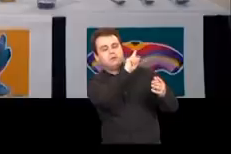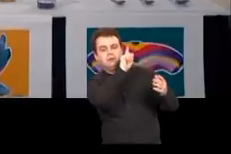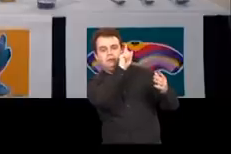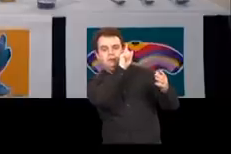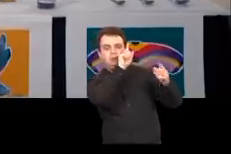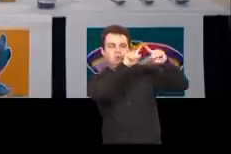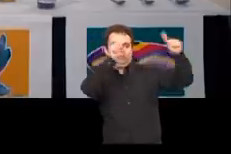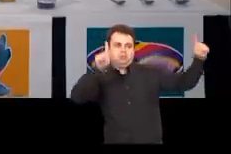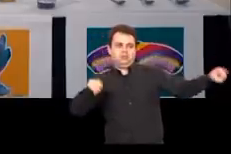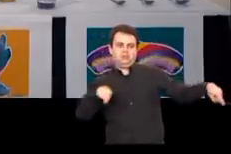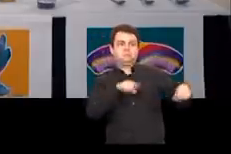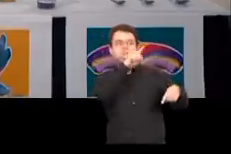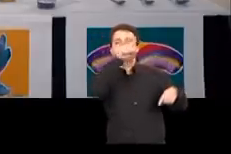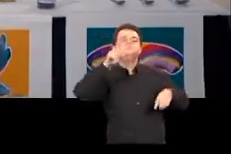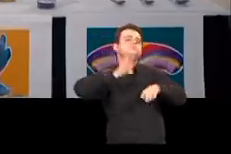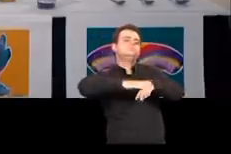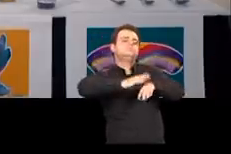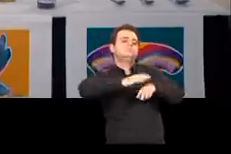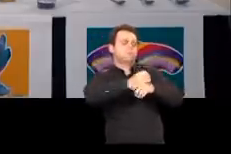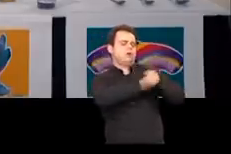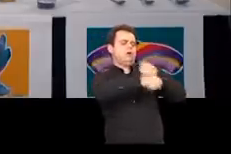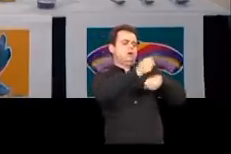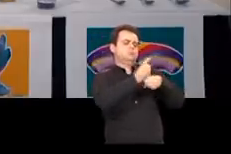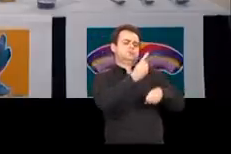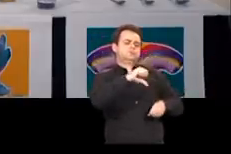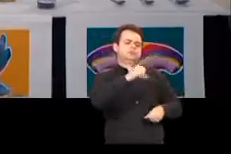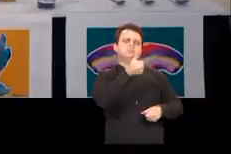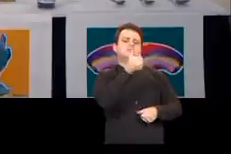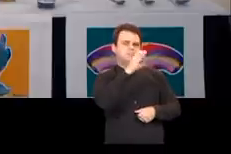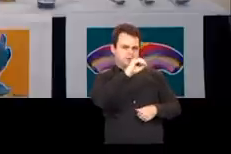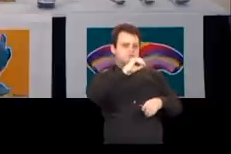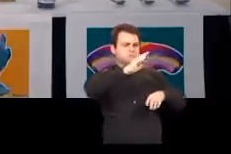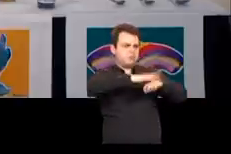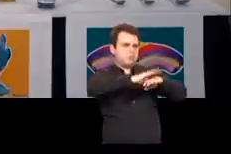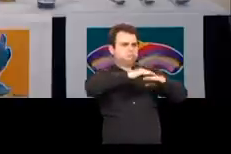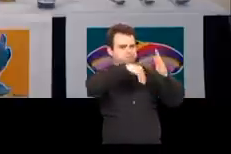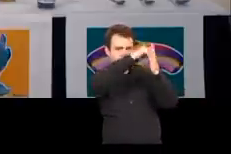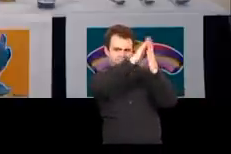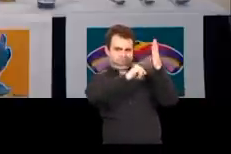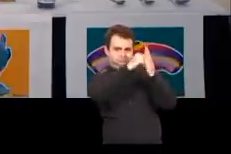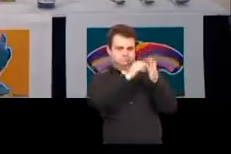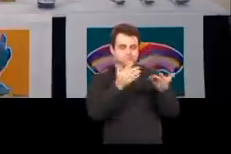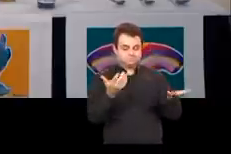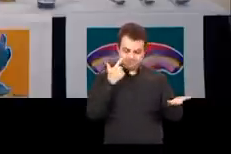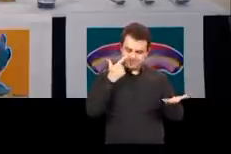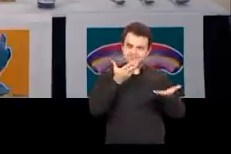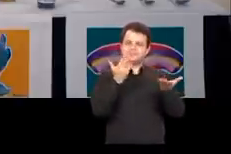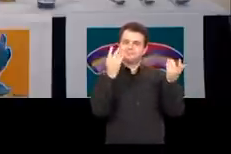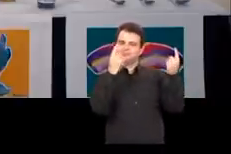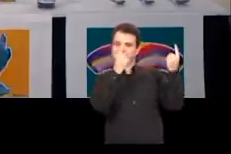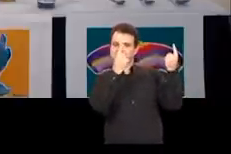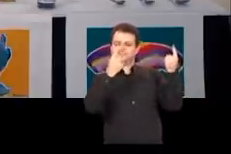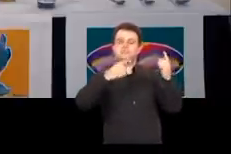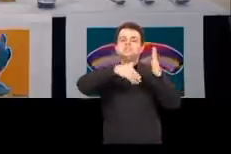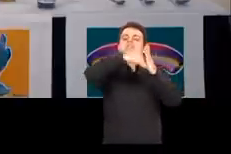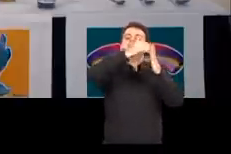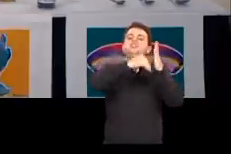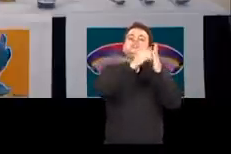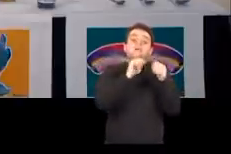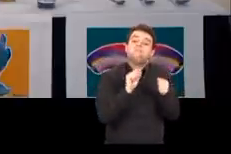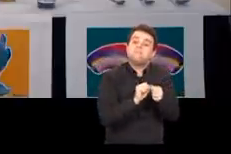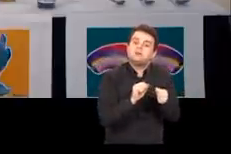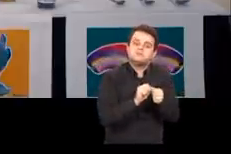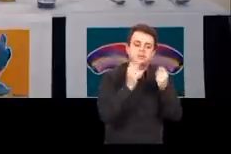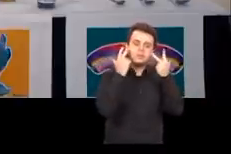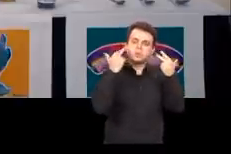Kandinsky de 1910. Nós vamos utilizar as nossas tintas naturais. E nós vamos precisar